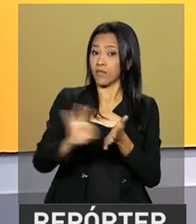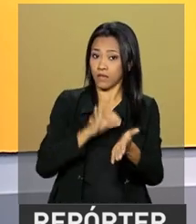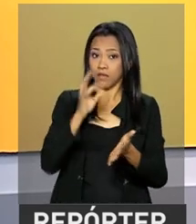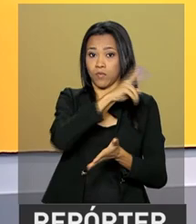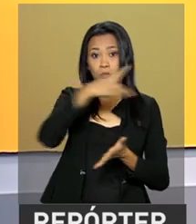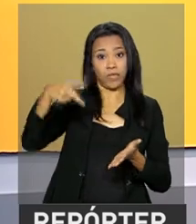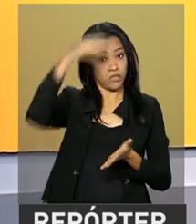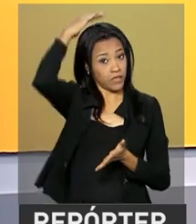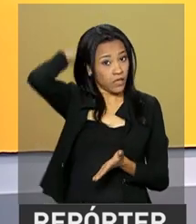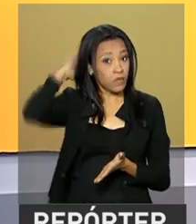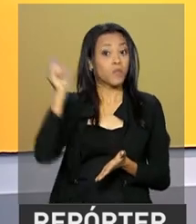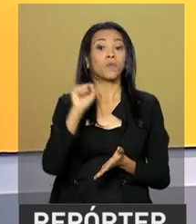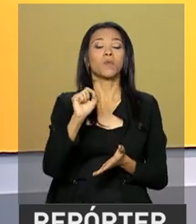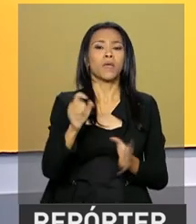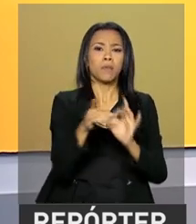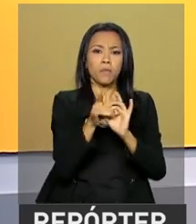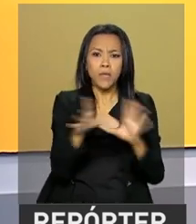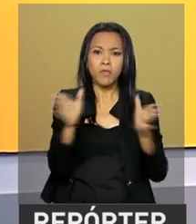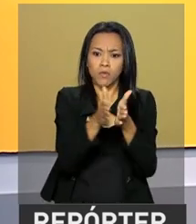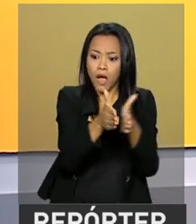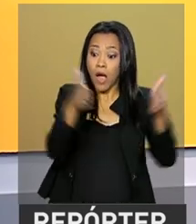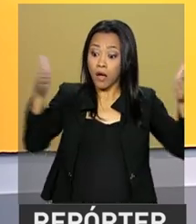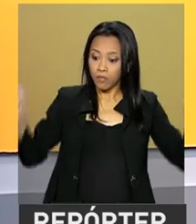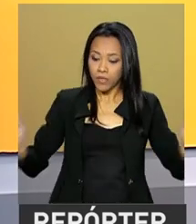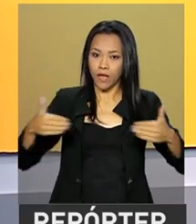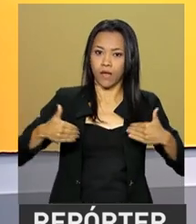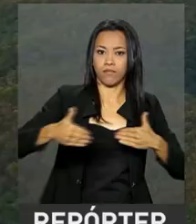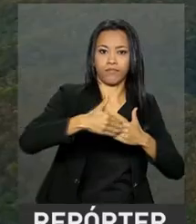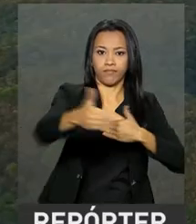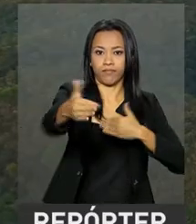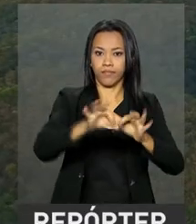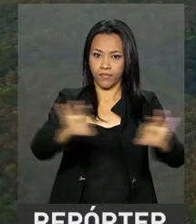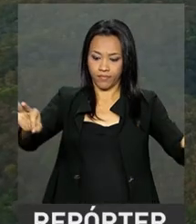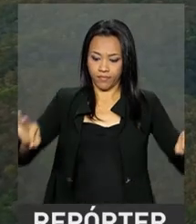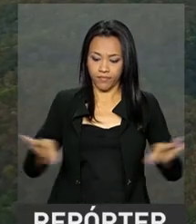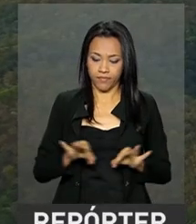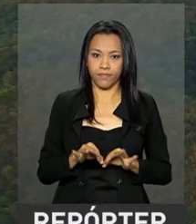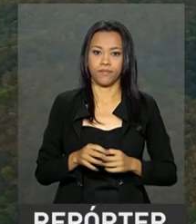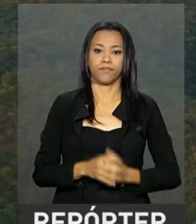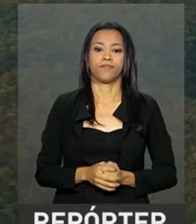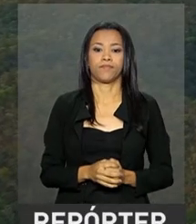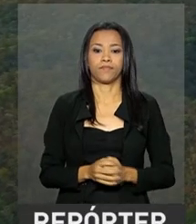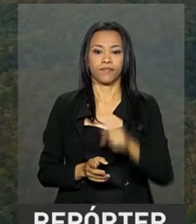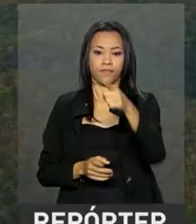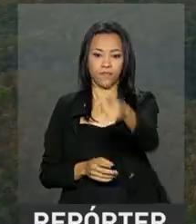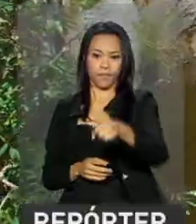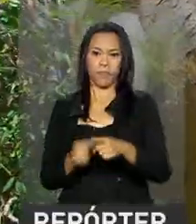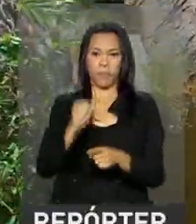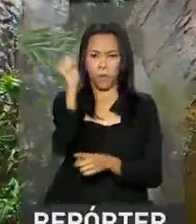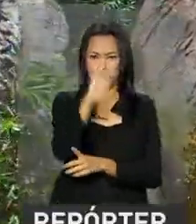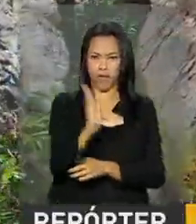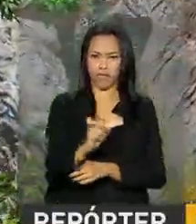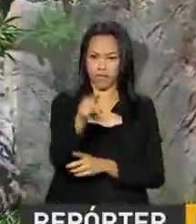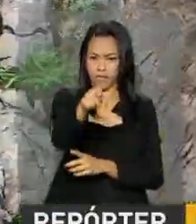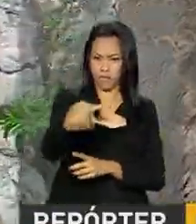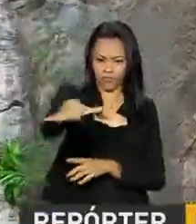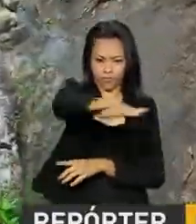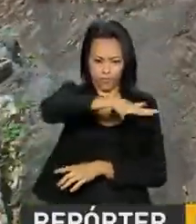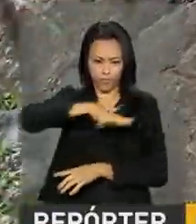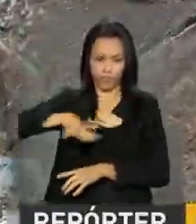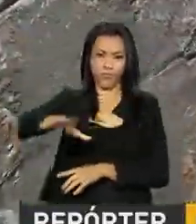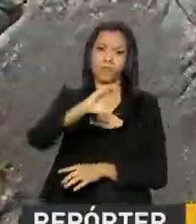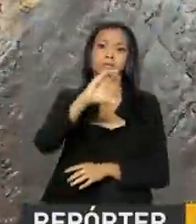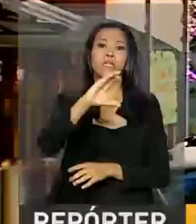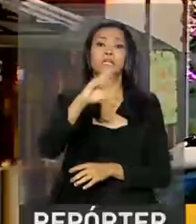Temer permitiu a ampliação da área do parque. No coração do Brasil, o Parque Nacional da